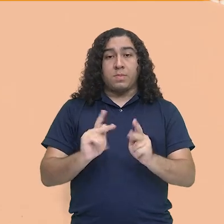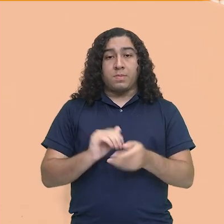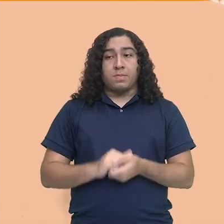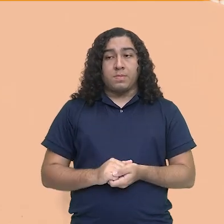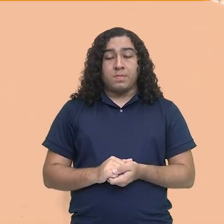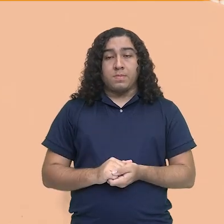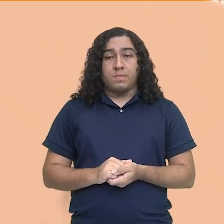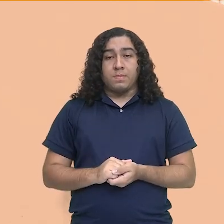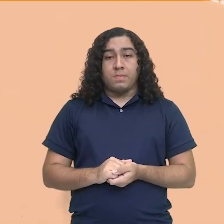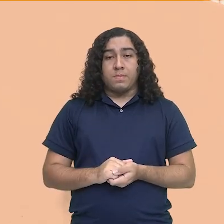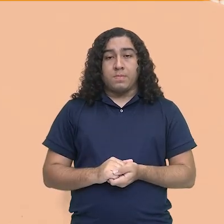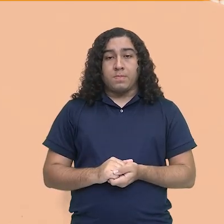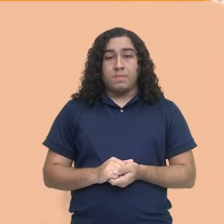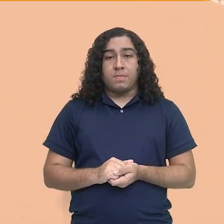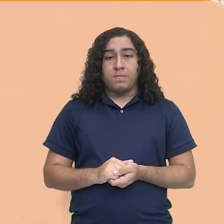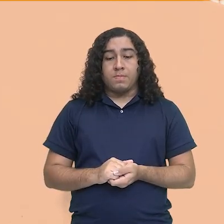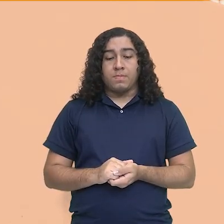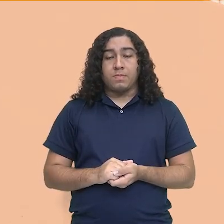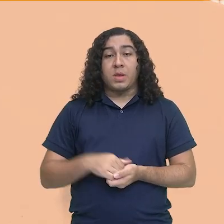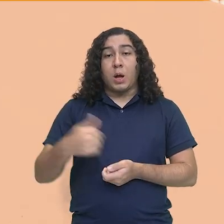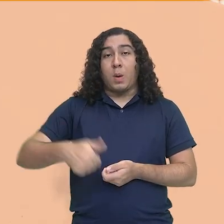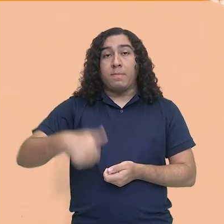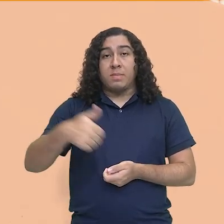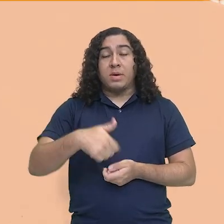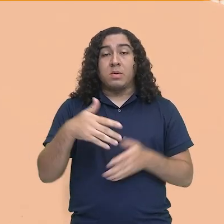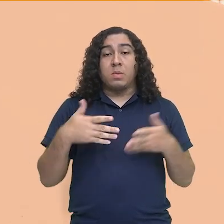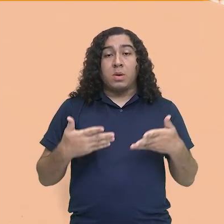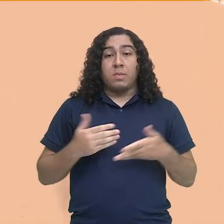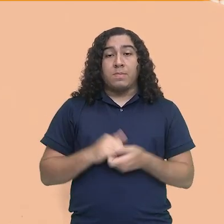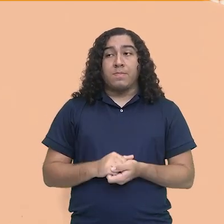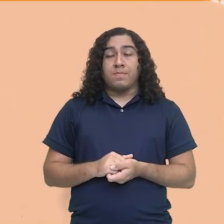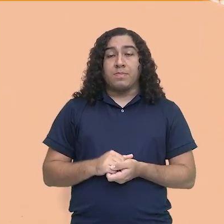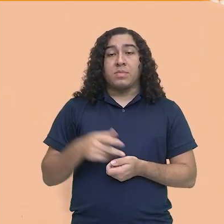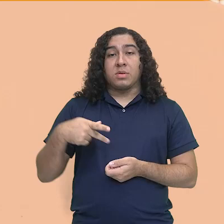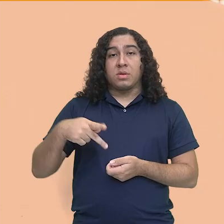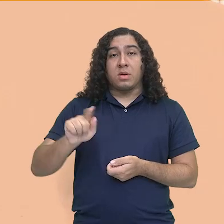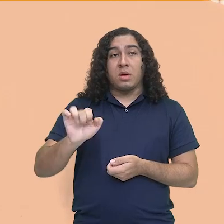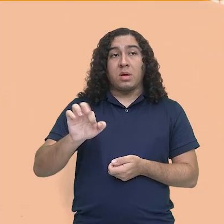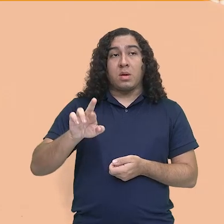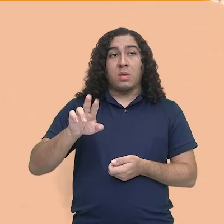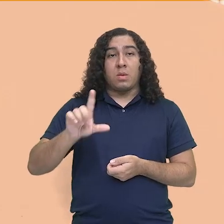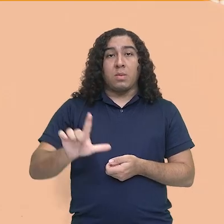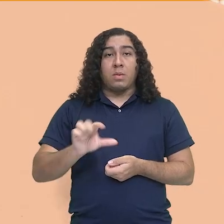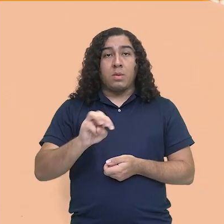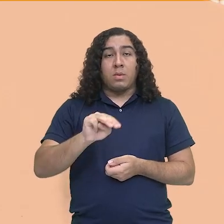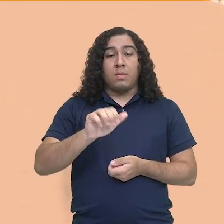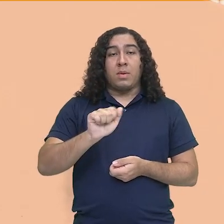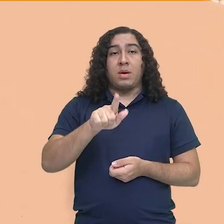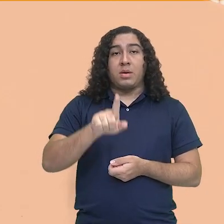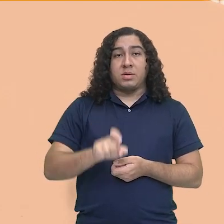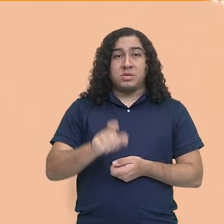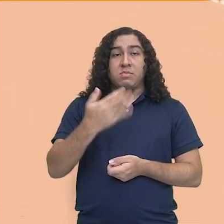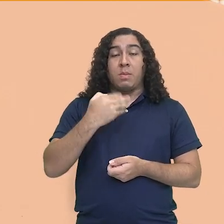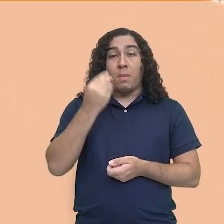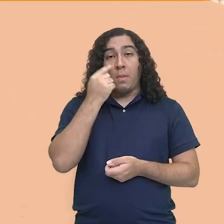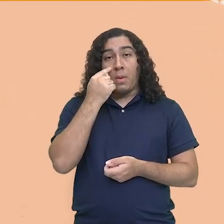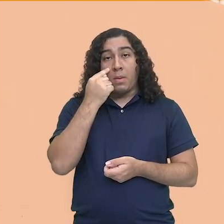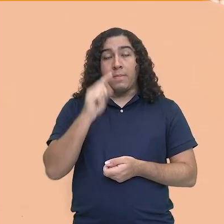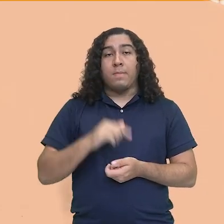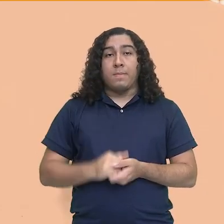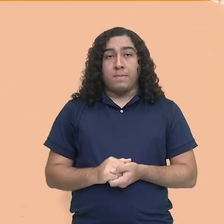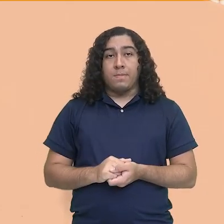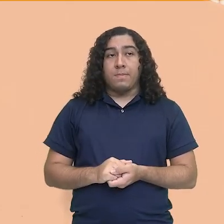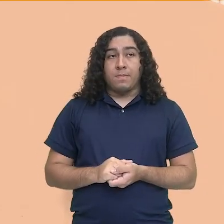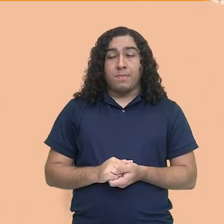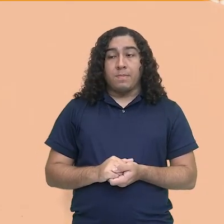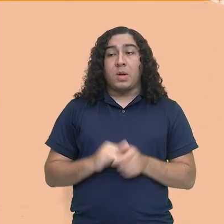Começando aí com o primeiro deles, que é Karl Marx. Vamos ver Karl Marx, então, aí, como o clássico da sociologia, por